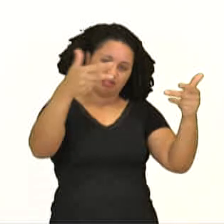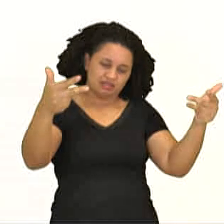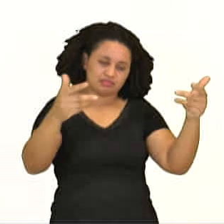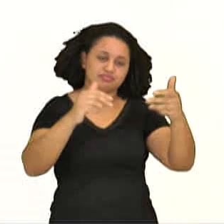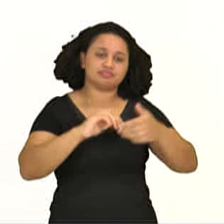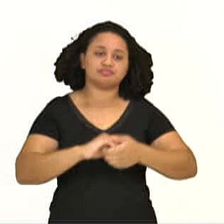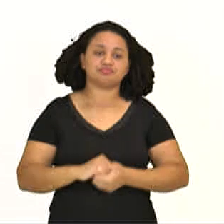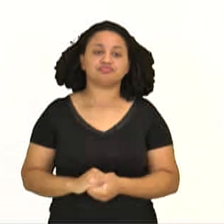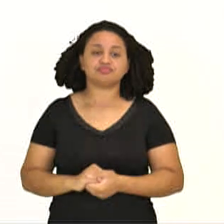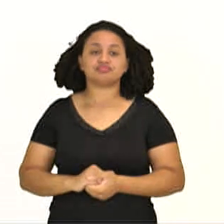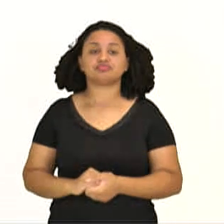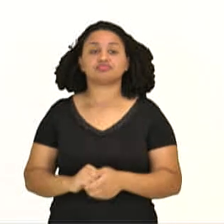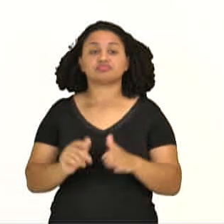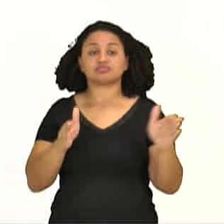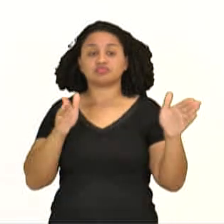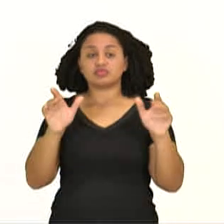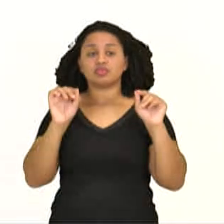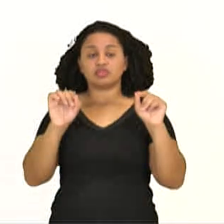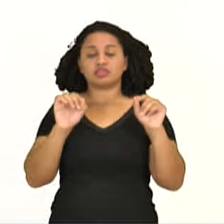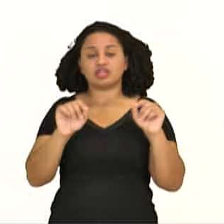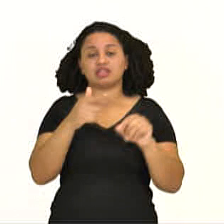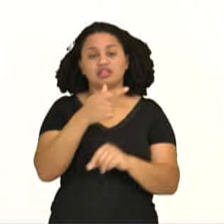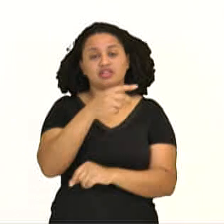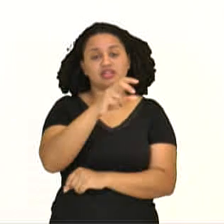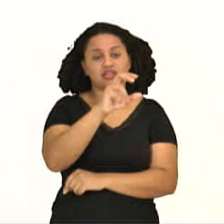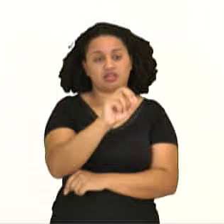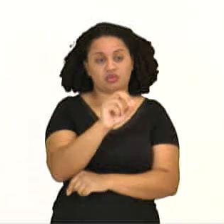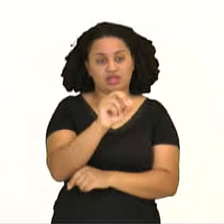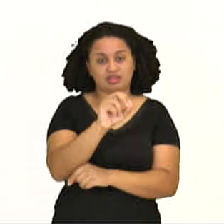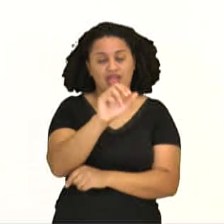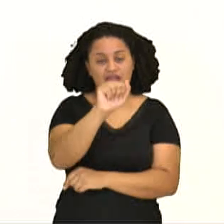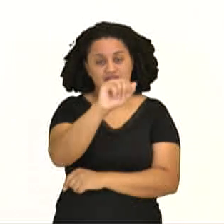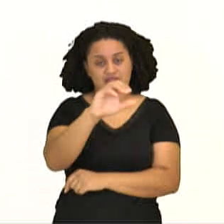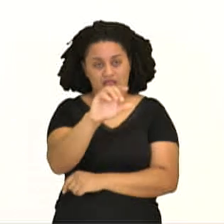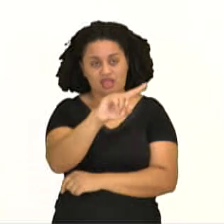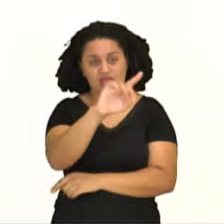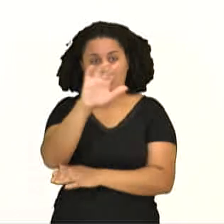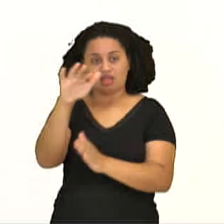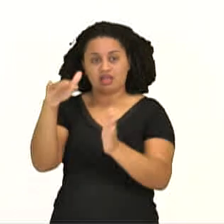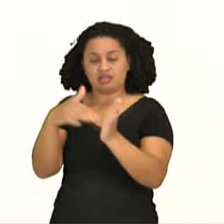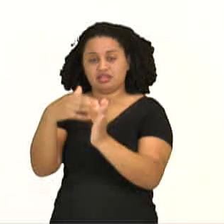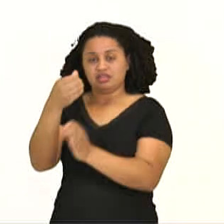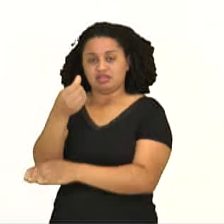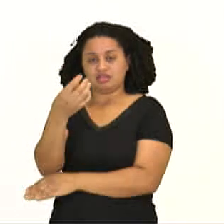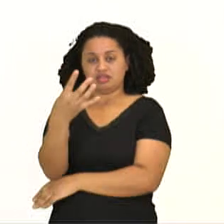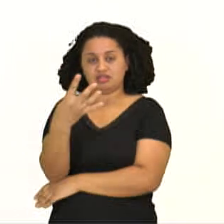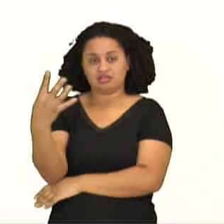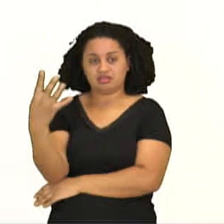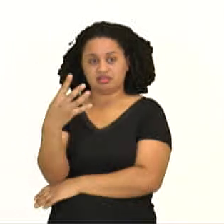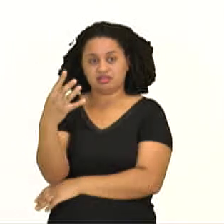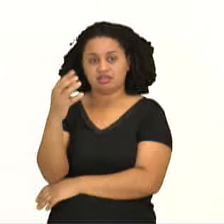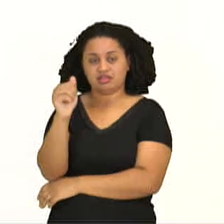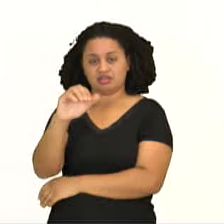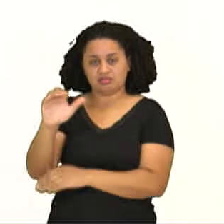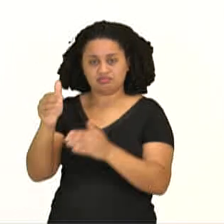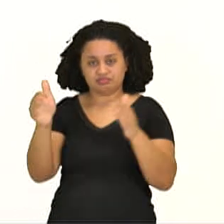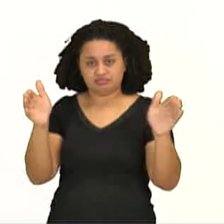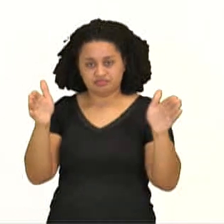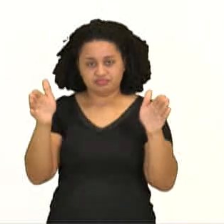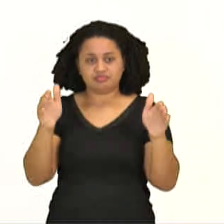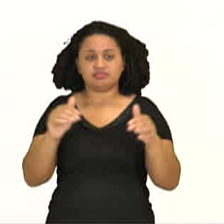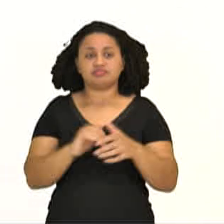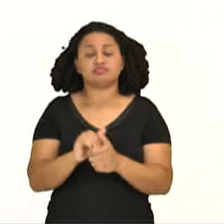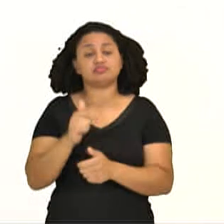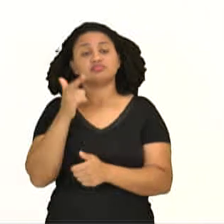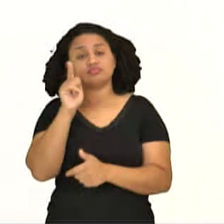foi de 750 a 644 a.C. É a 25ª dinastia. Nesse período, eles dominaram o